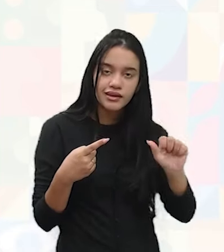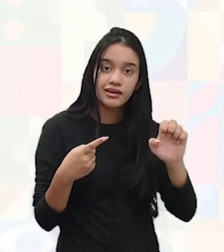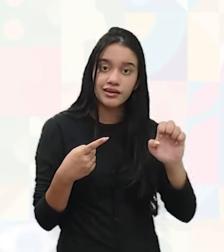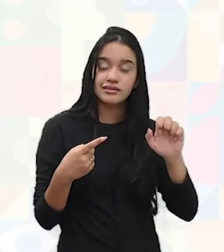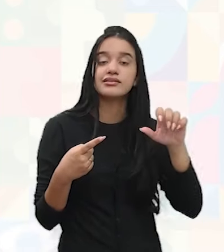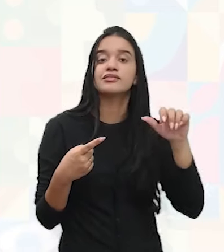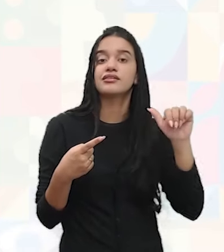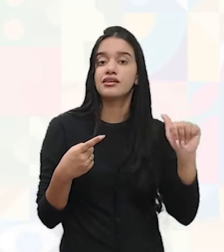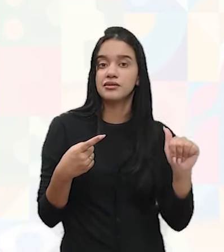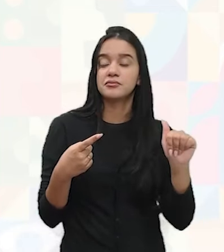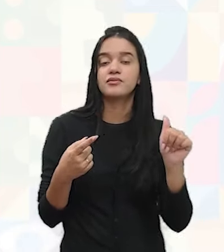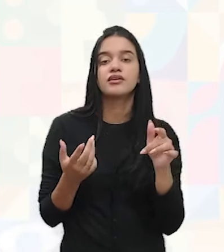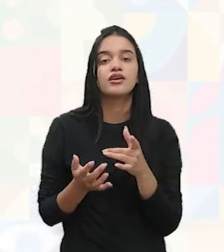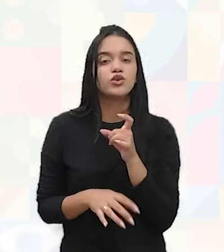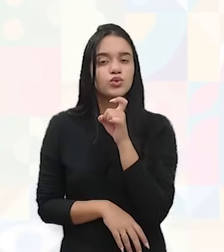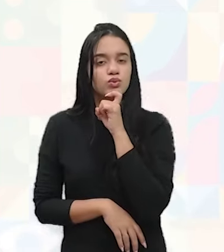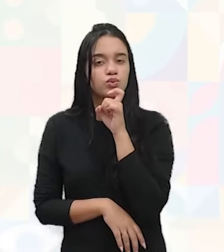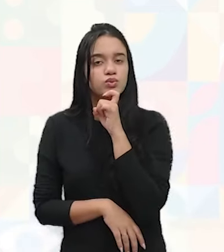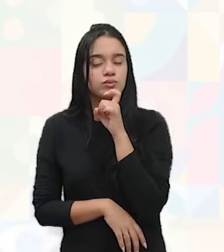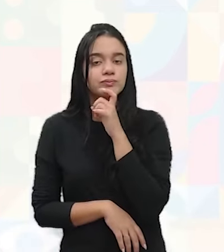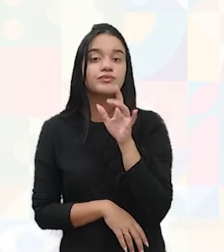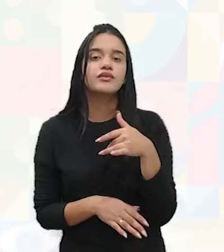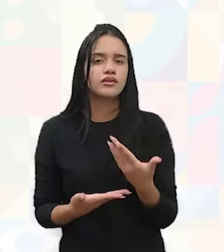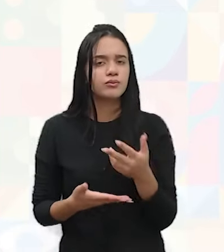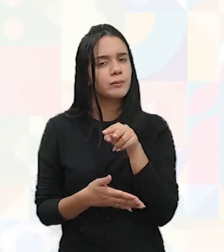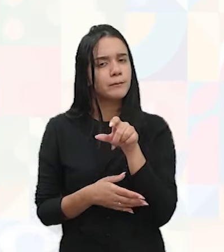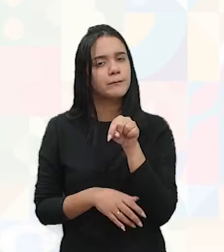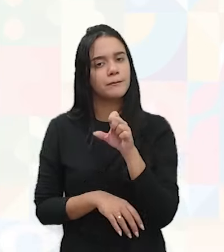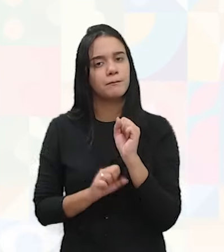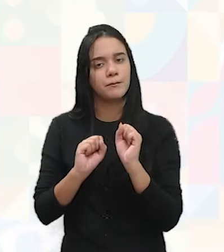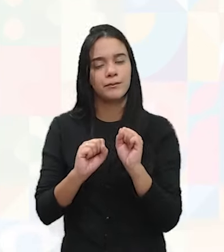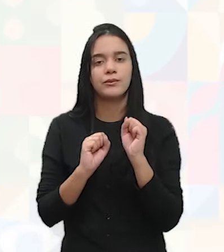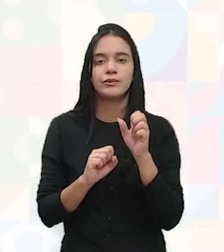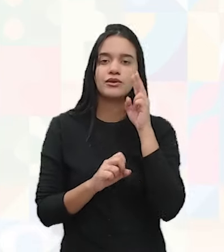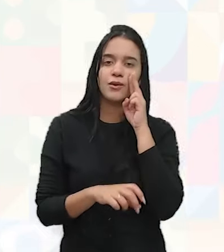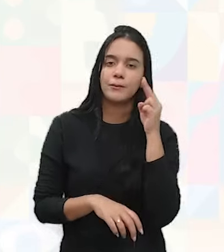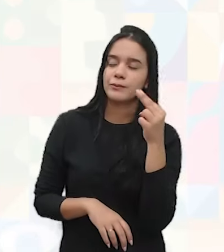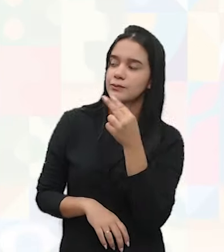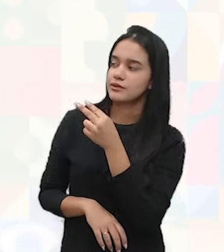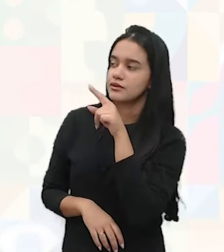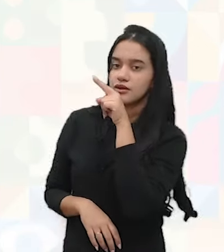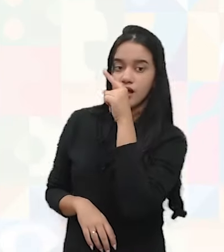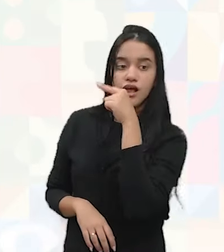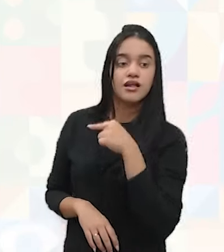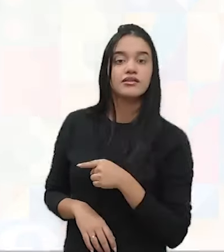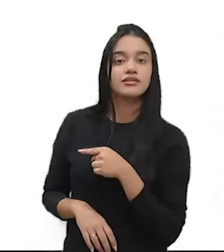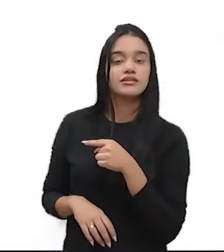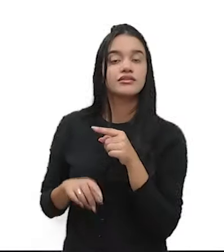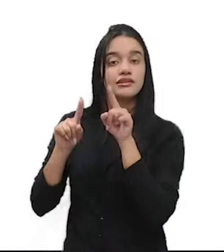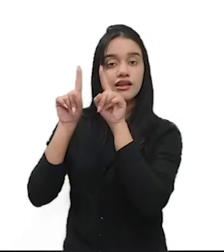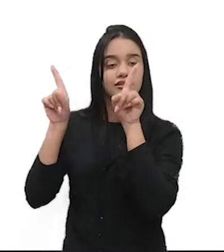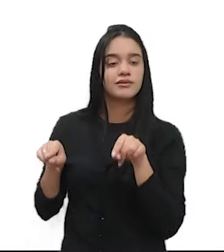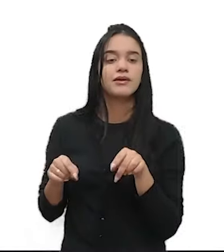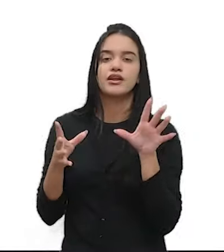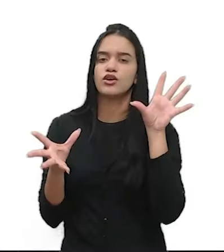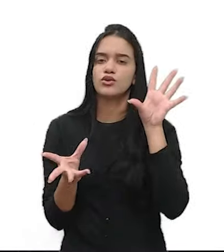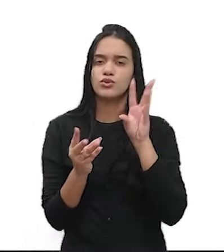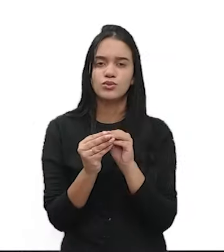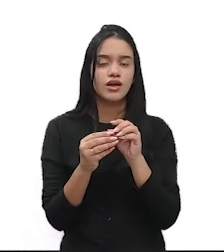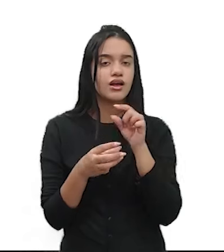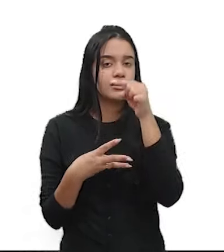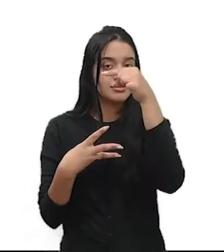resfriamento né então como você pode observar né nessa tabelinha que está bem resumidinho né então todos os três